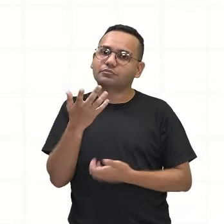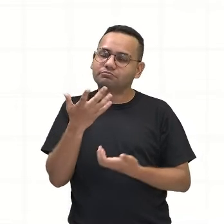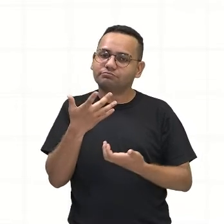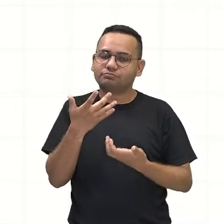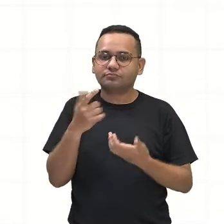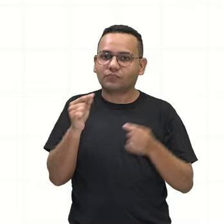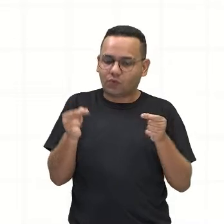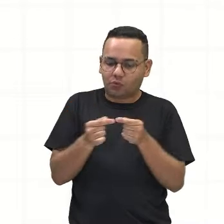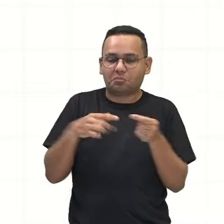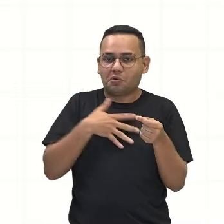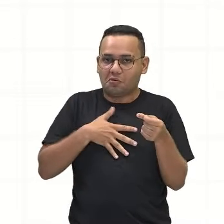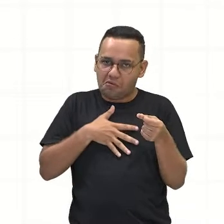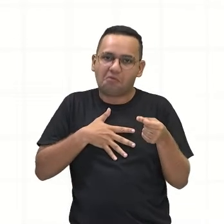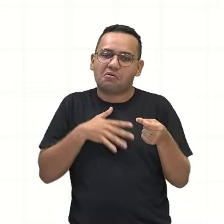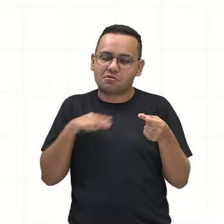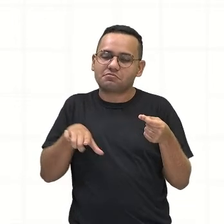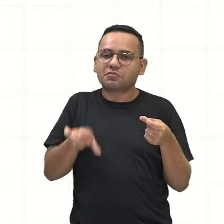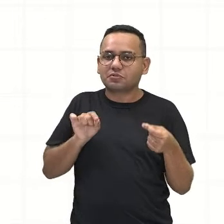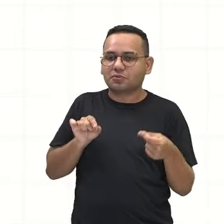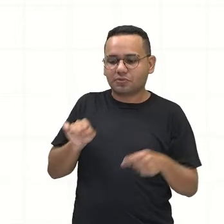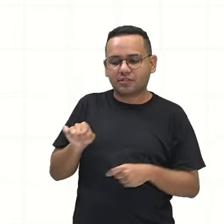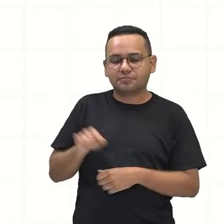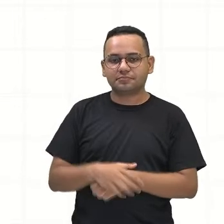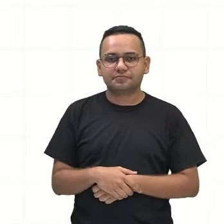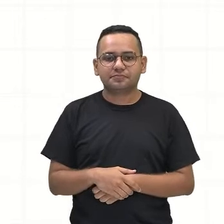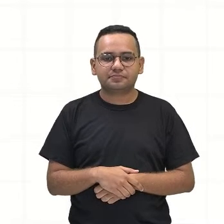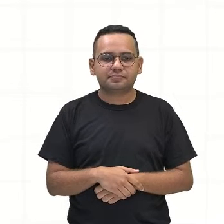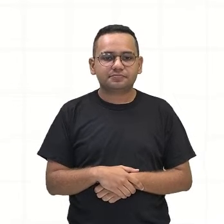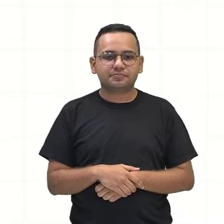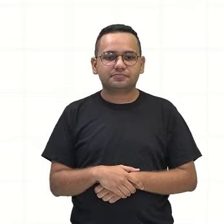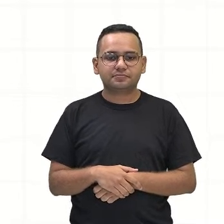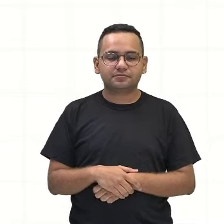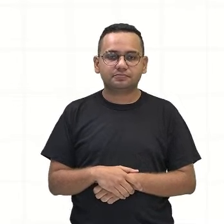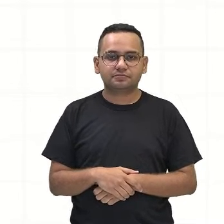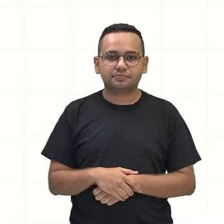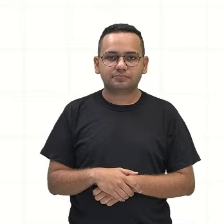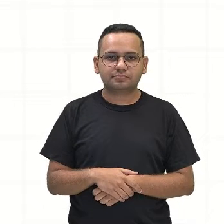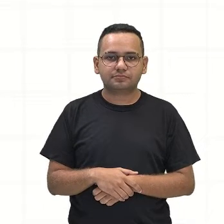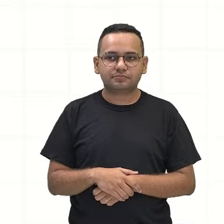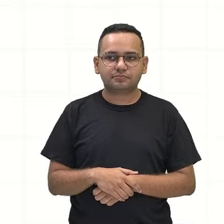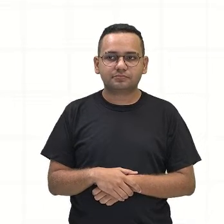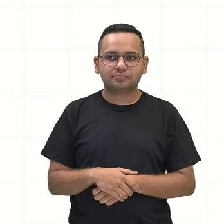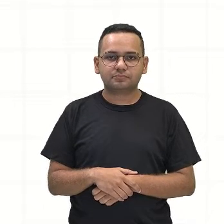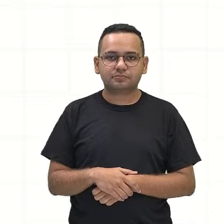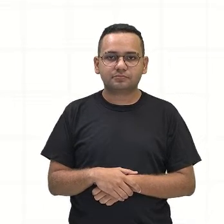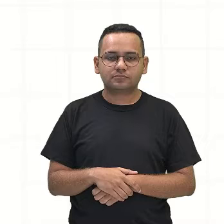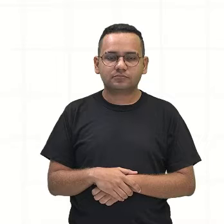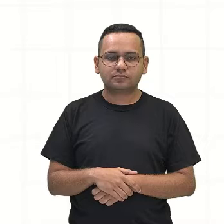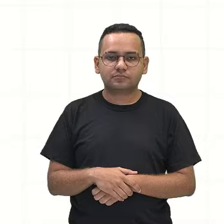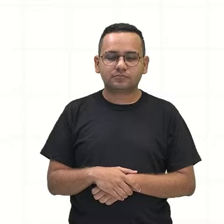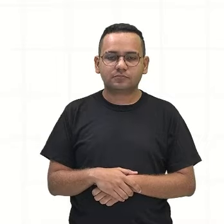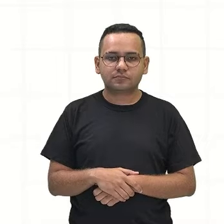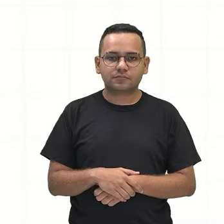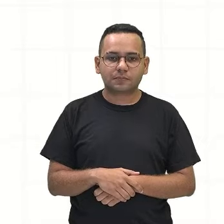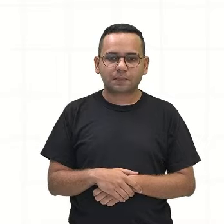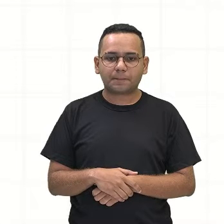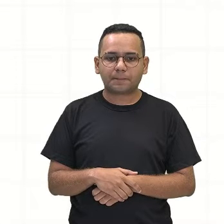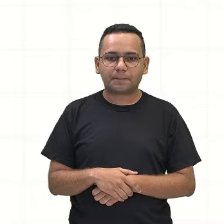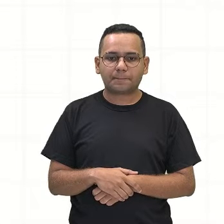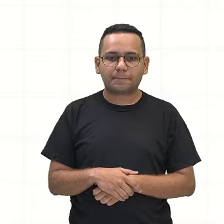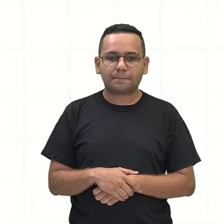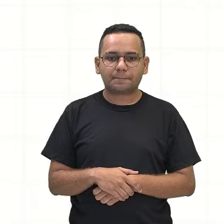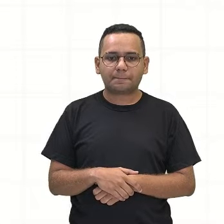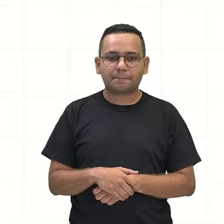Pampas. Então, também prefiro aqui a gauchesca. Muito bem. Então, vimos o quê? Vimos